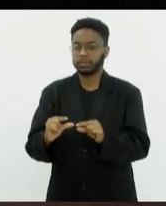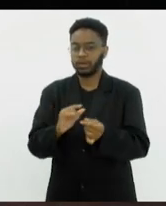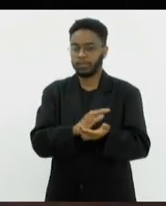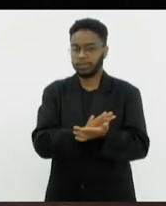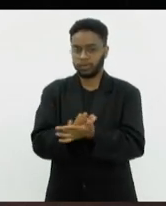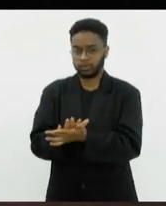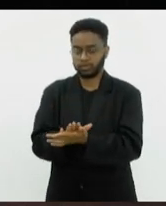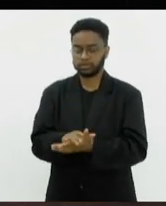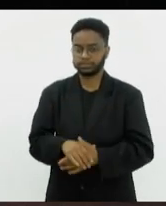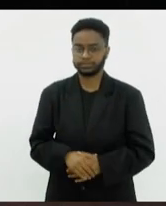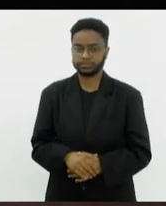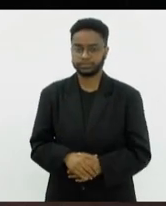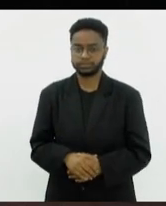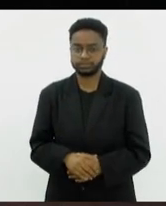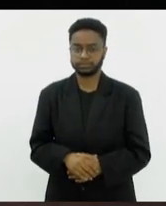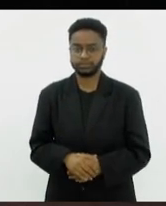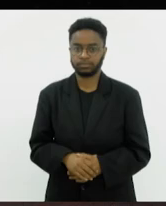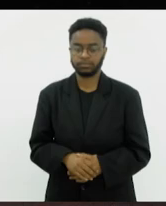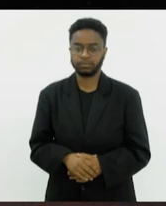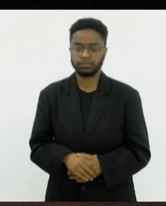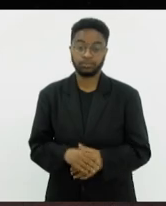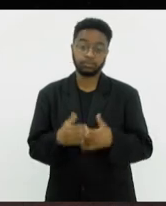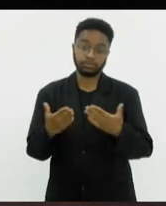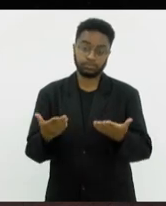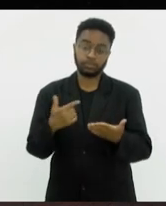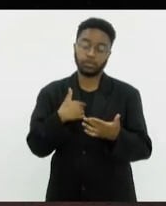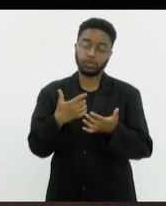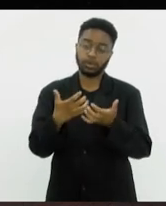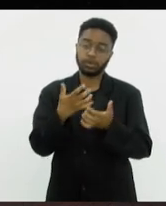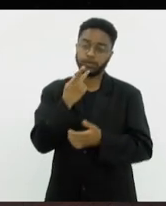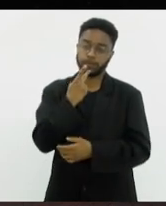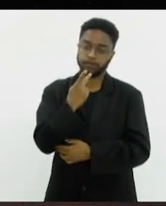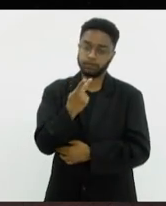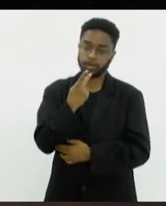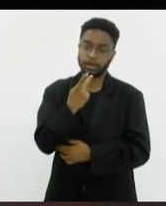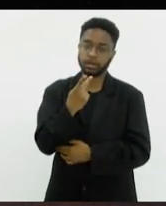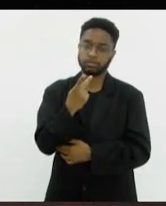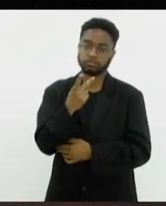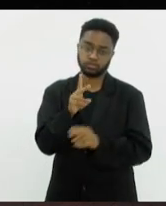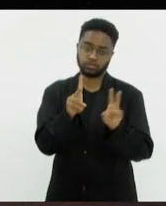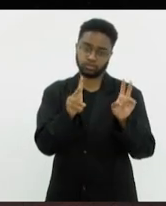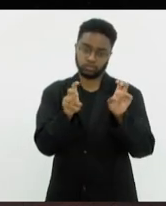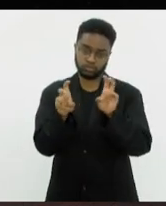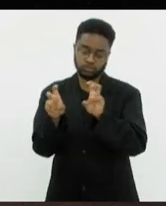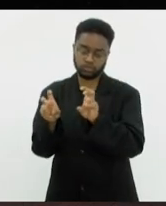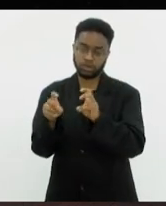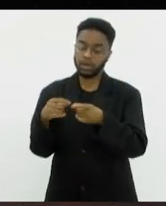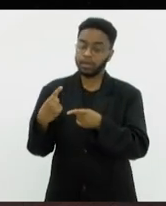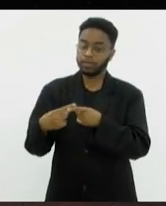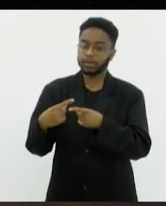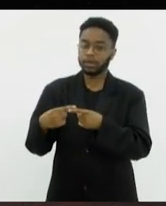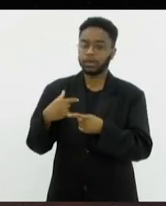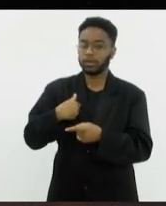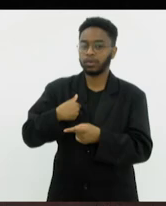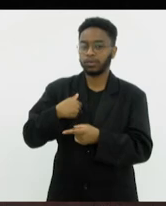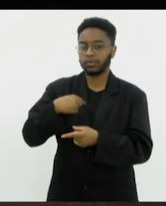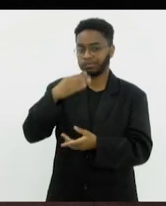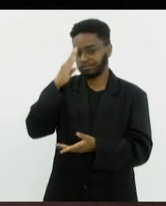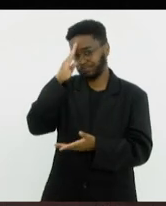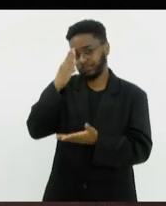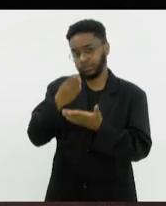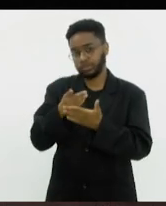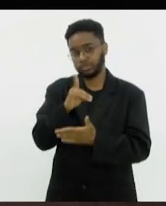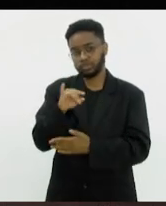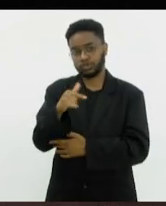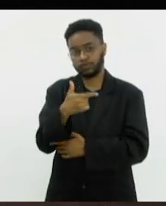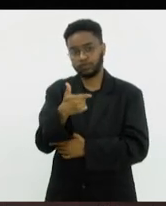preconceituosos. Então, eu fiz questão de falar sobre esse tema, porque achei que esse dia 21 de